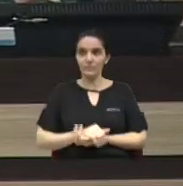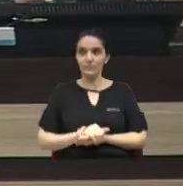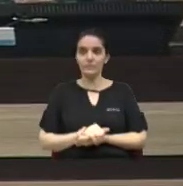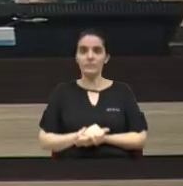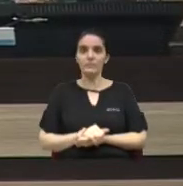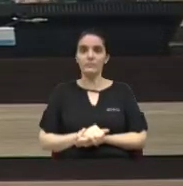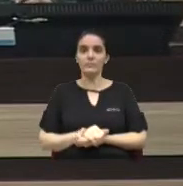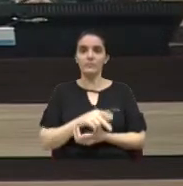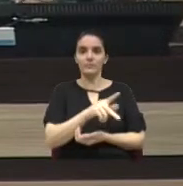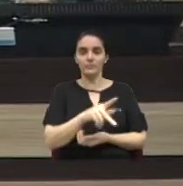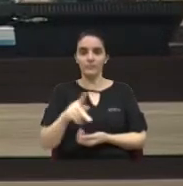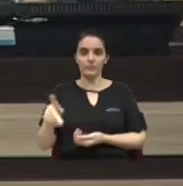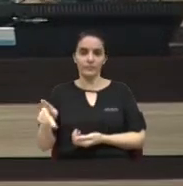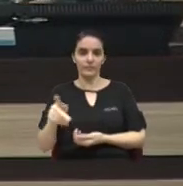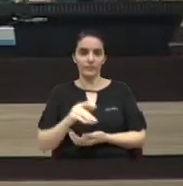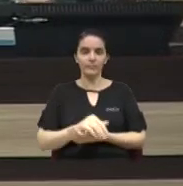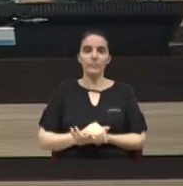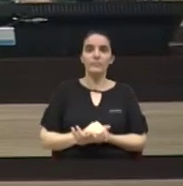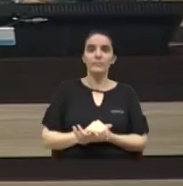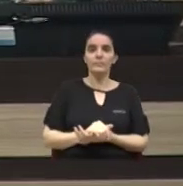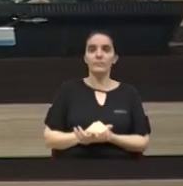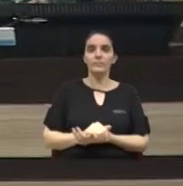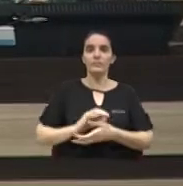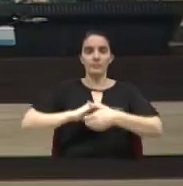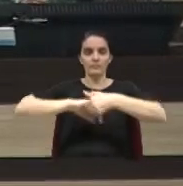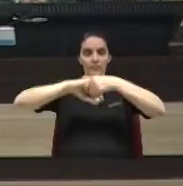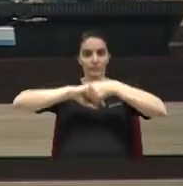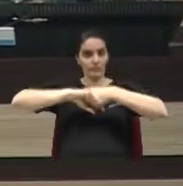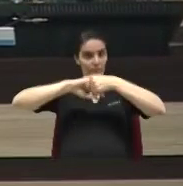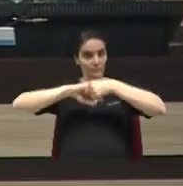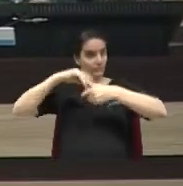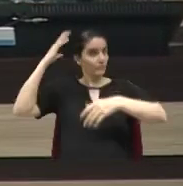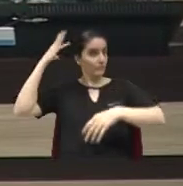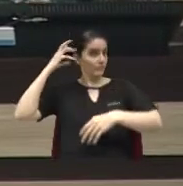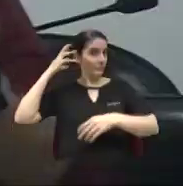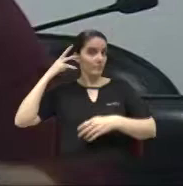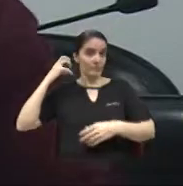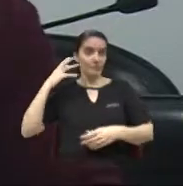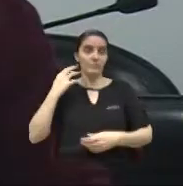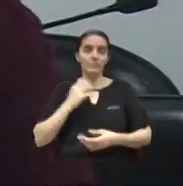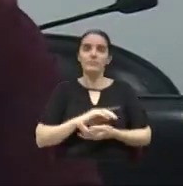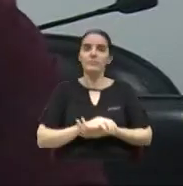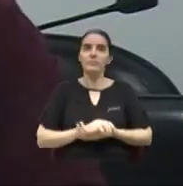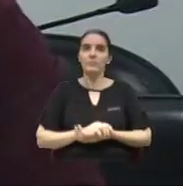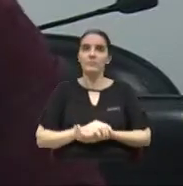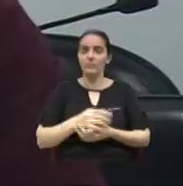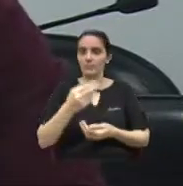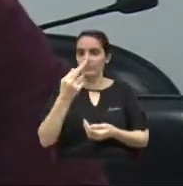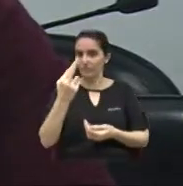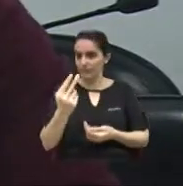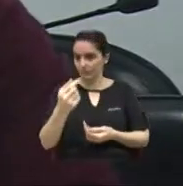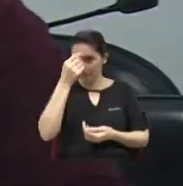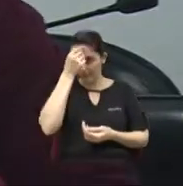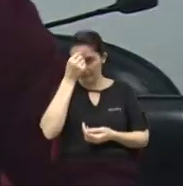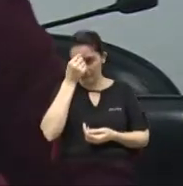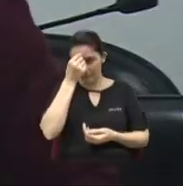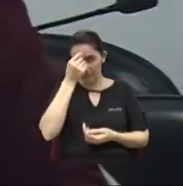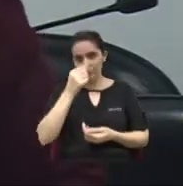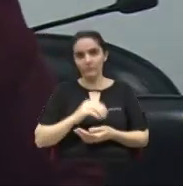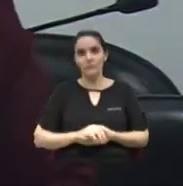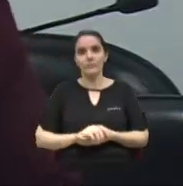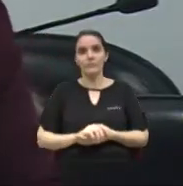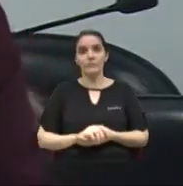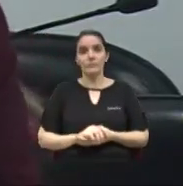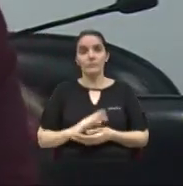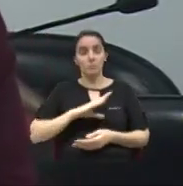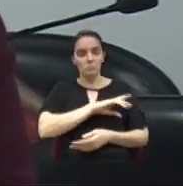Presidente, nobres pares, público que nos acompanha, parabéns, Lu. Assim como o vereador Dr. Rafael, também sou adepto ao